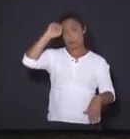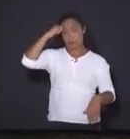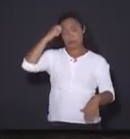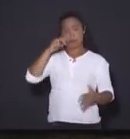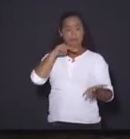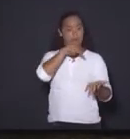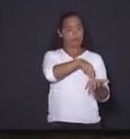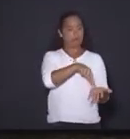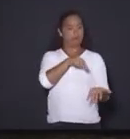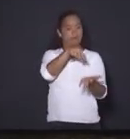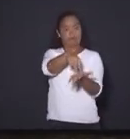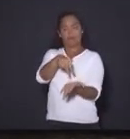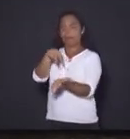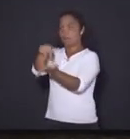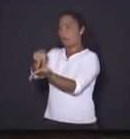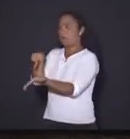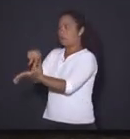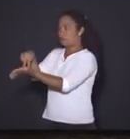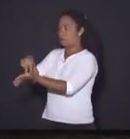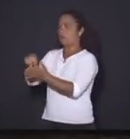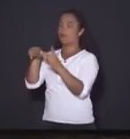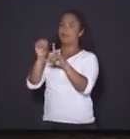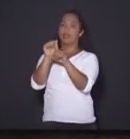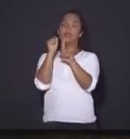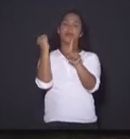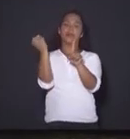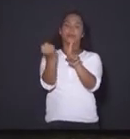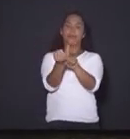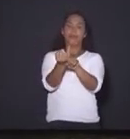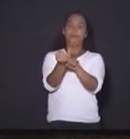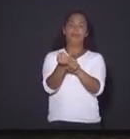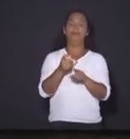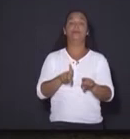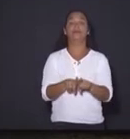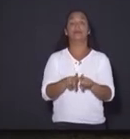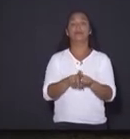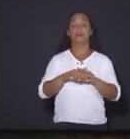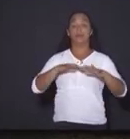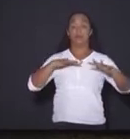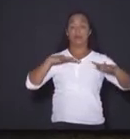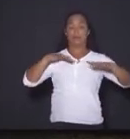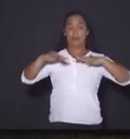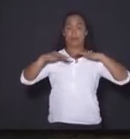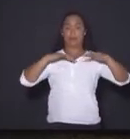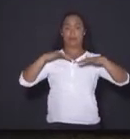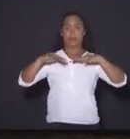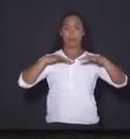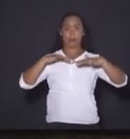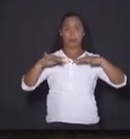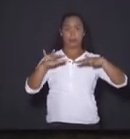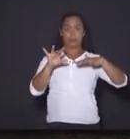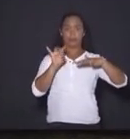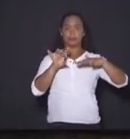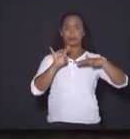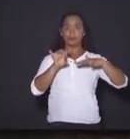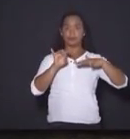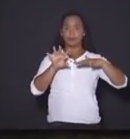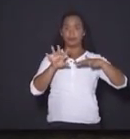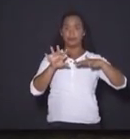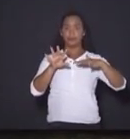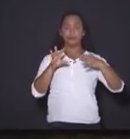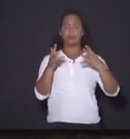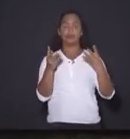dos diferentes espaços e lugares da sociedade trata se de um movimento que não se reporta de uma forma